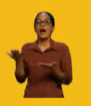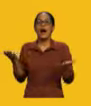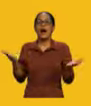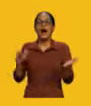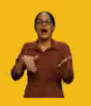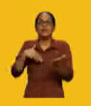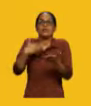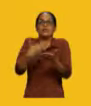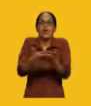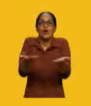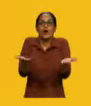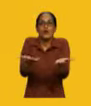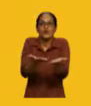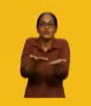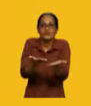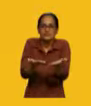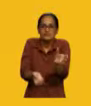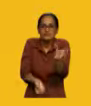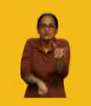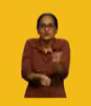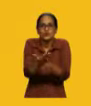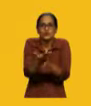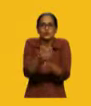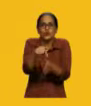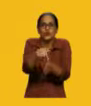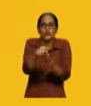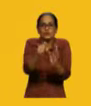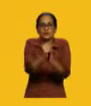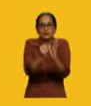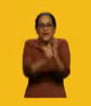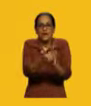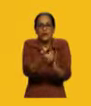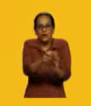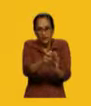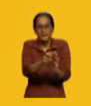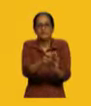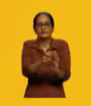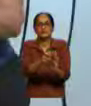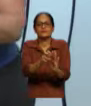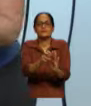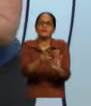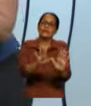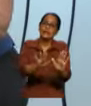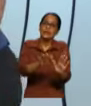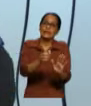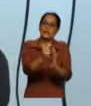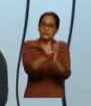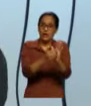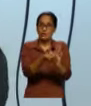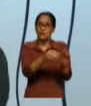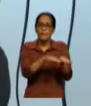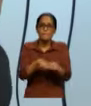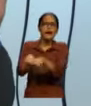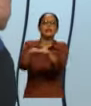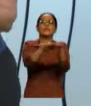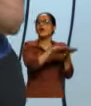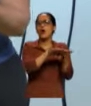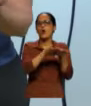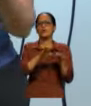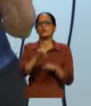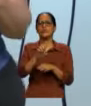nosso sistema, que foi no século XV, e no século XVI ele padronizou. O que é legal desse